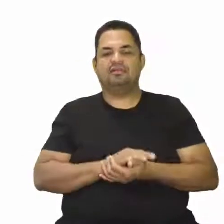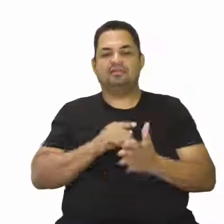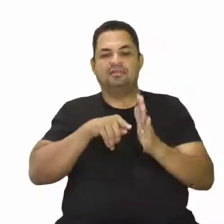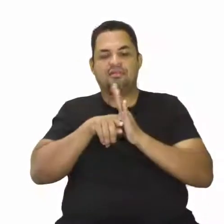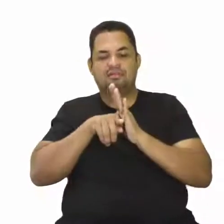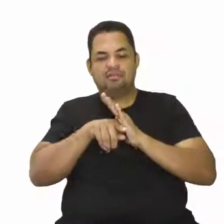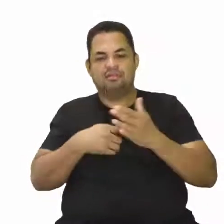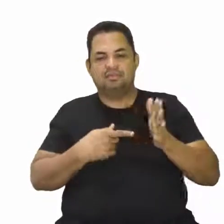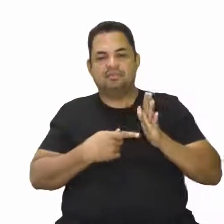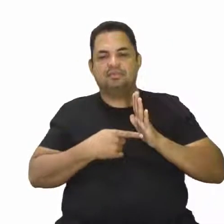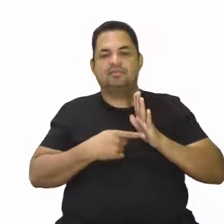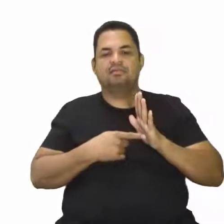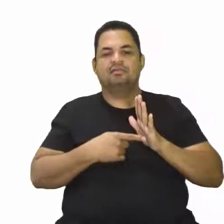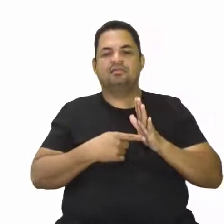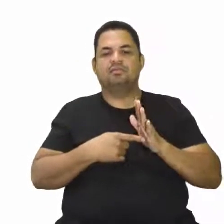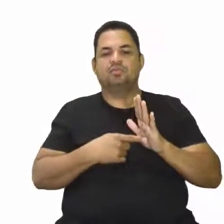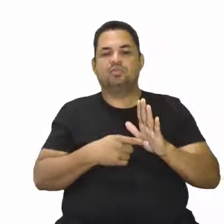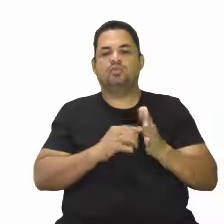pesquisa revelou que